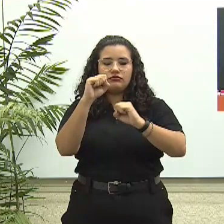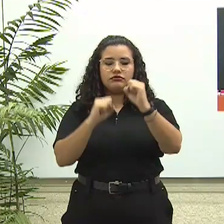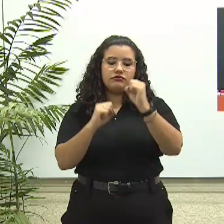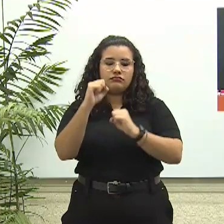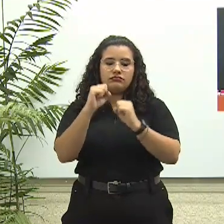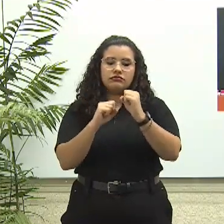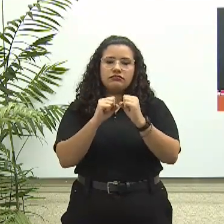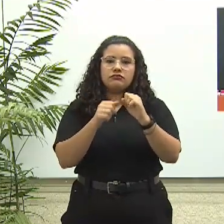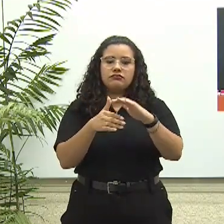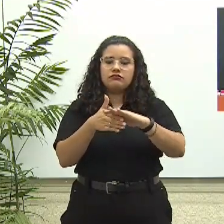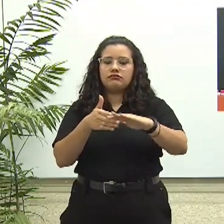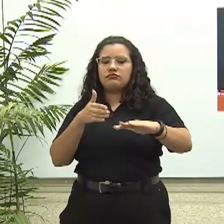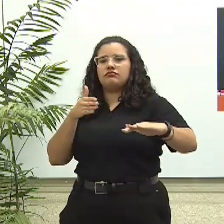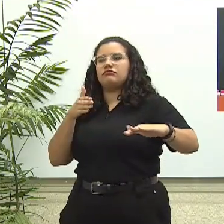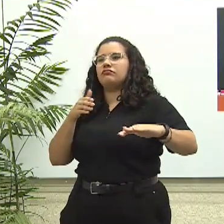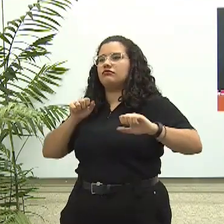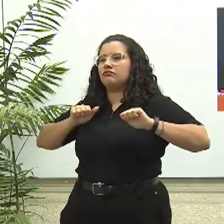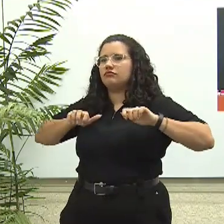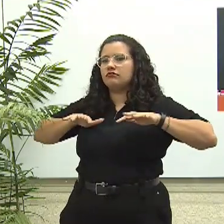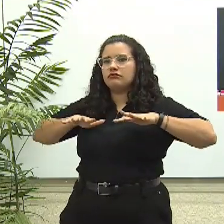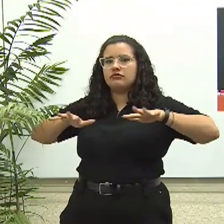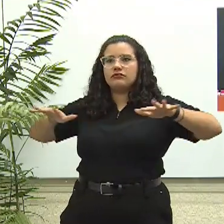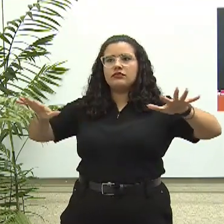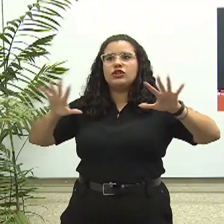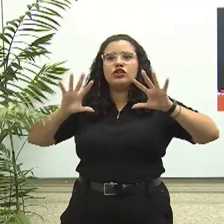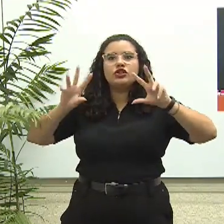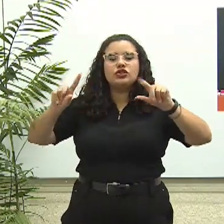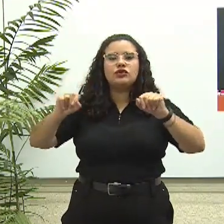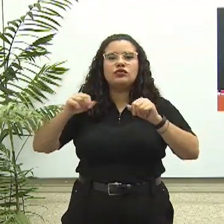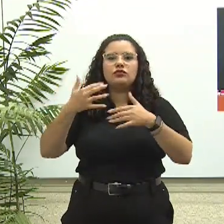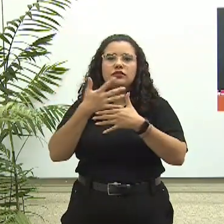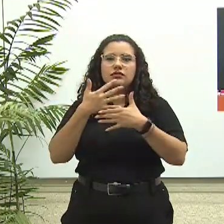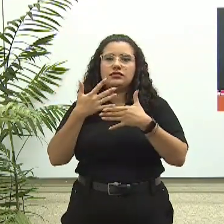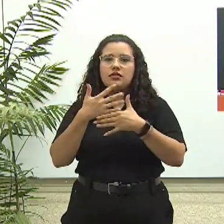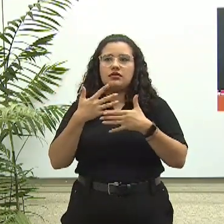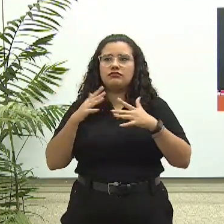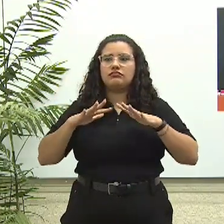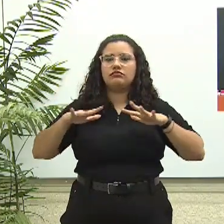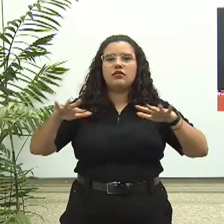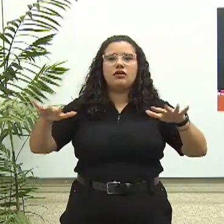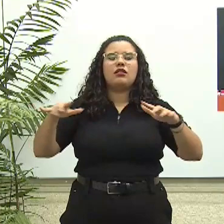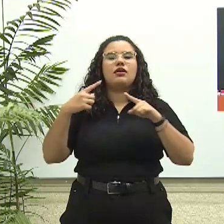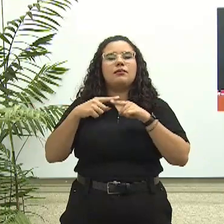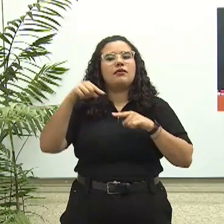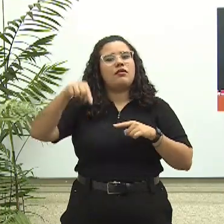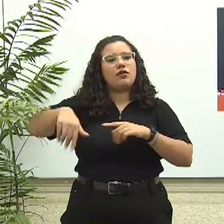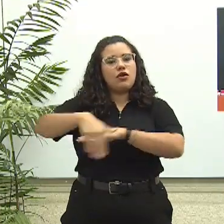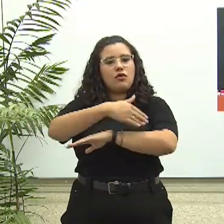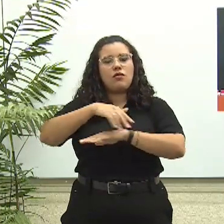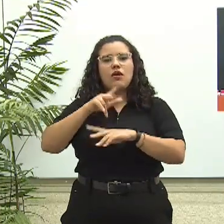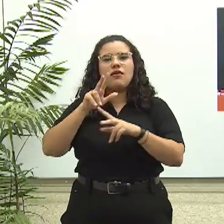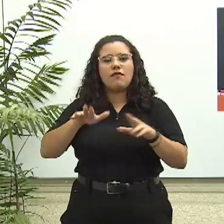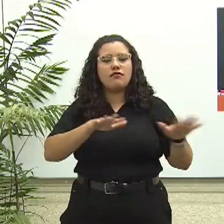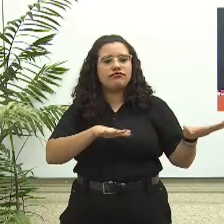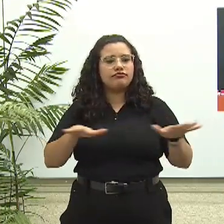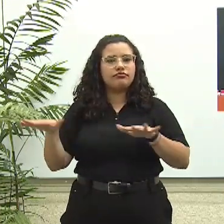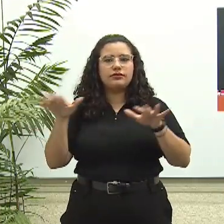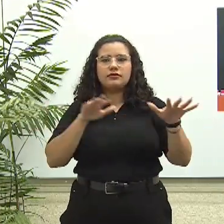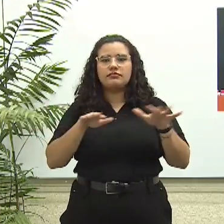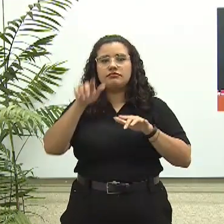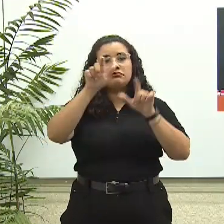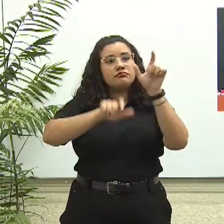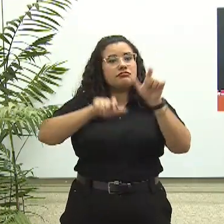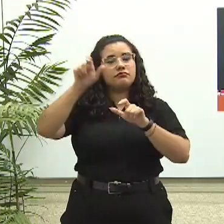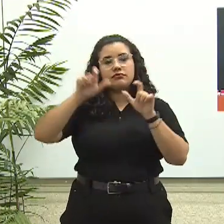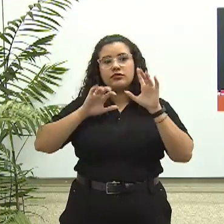Fabril e toma a cidade a cidade vira uma fábrica as ruas da cidade viram esteiras da fábrica e todos os usuários são